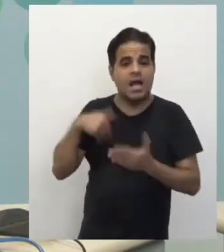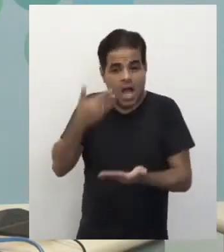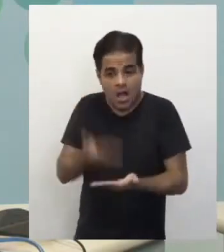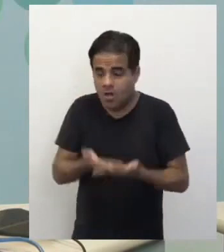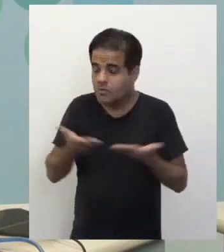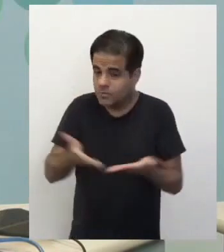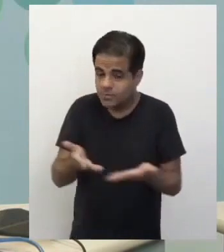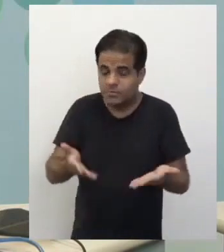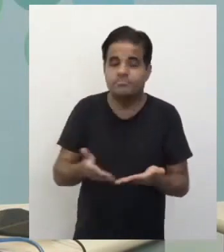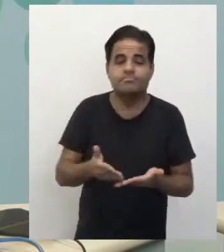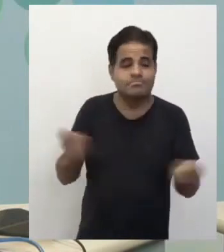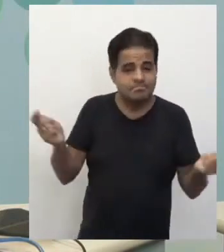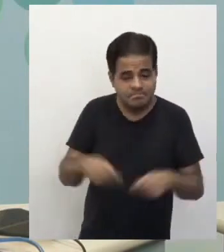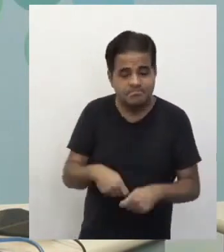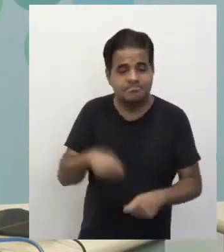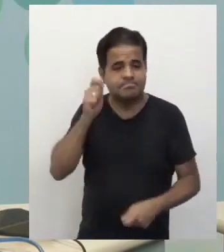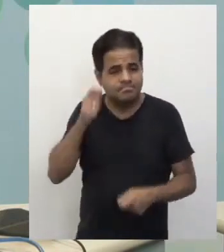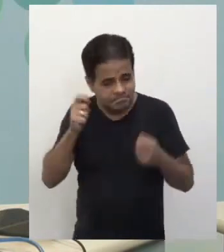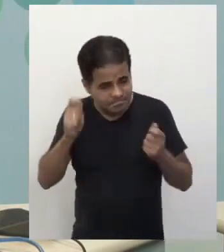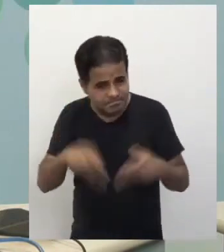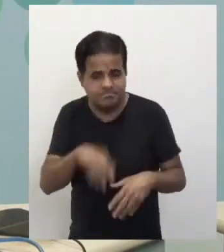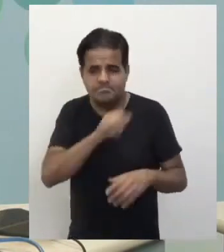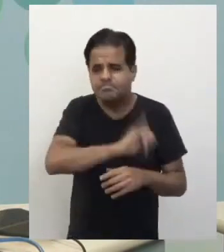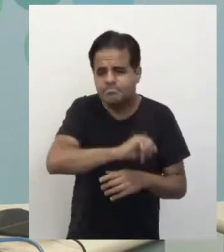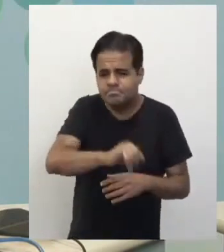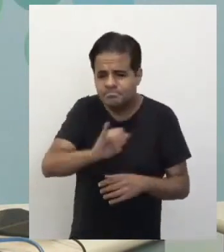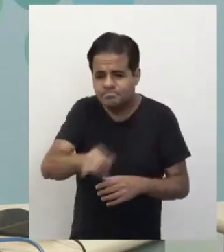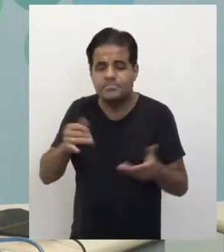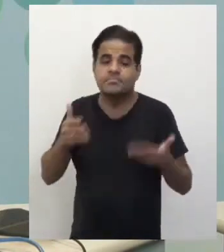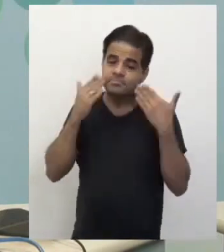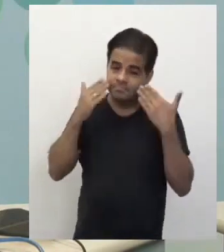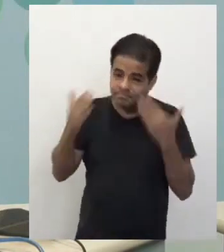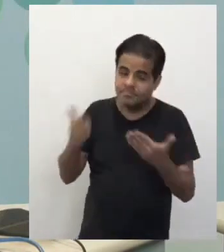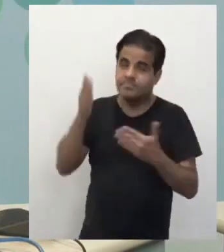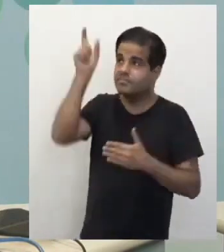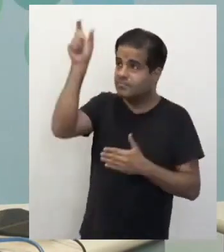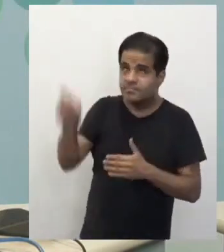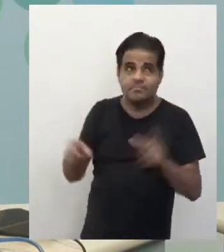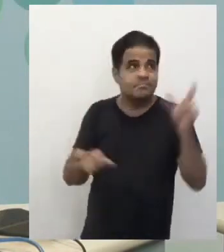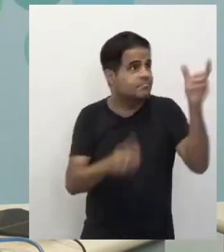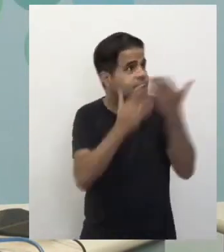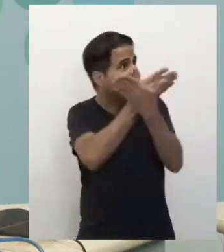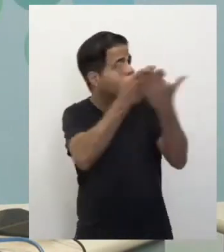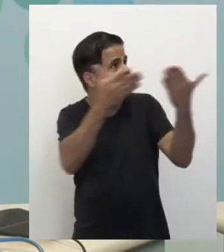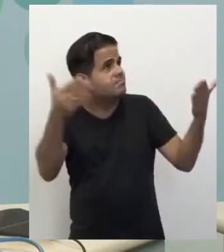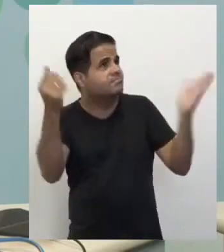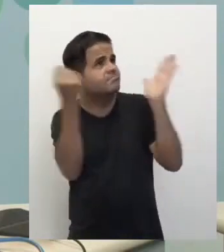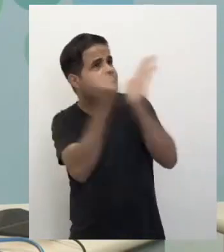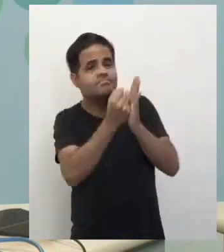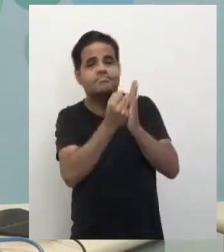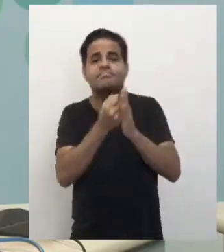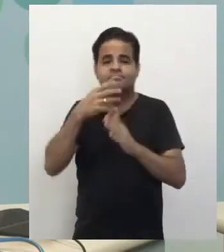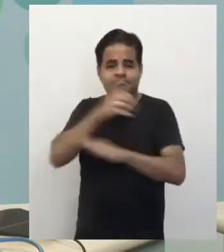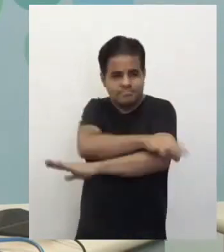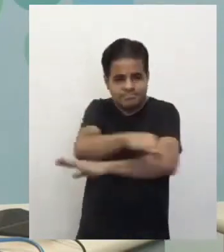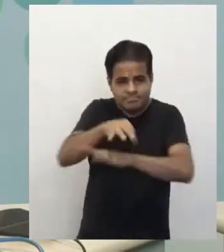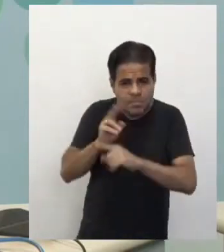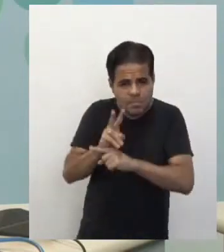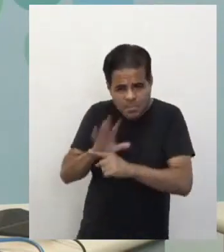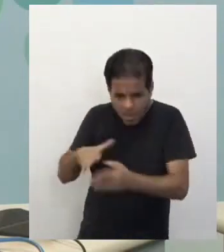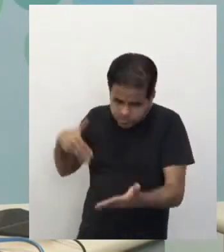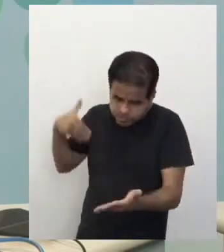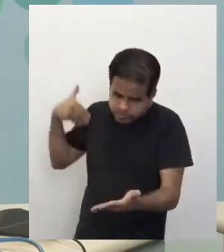hoje, ou seja, só é possível estar contando essa história para vocês hoje graças a esses marcos arquitetônicos preservados